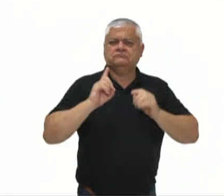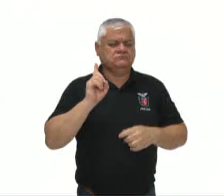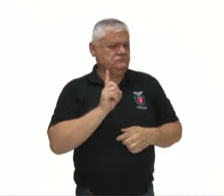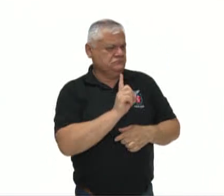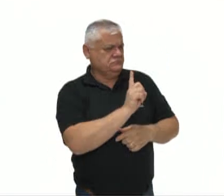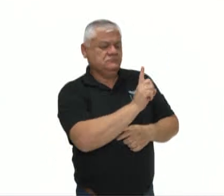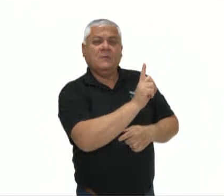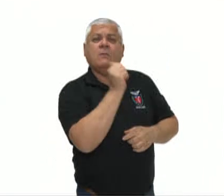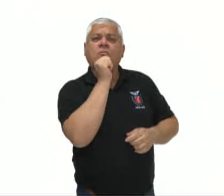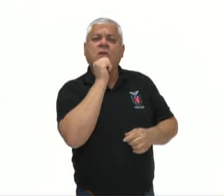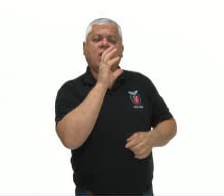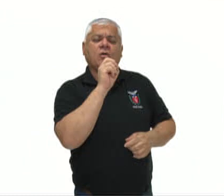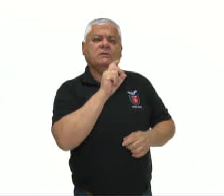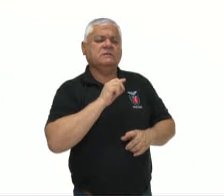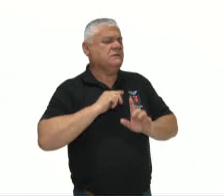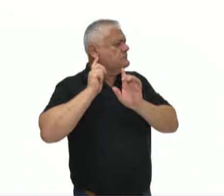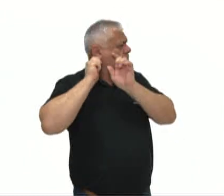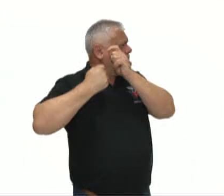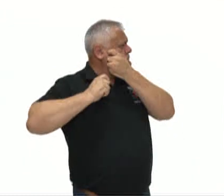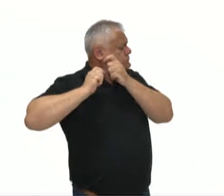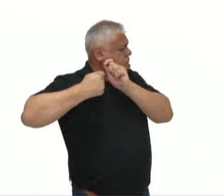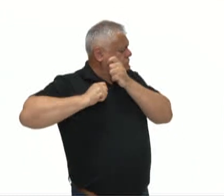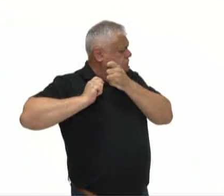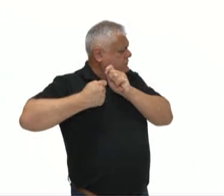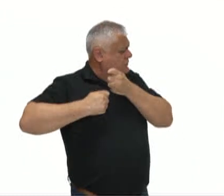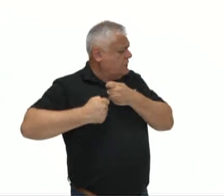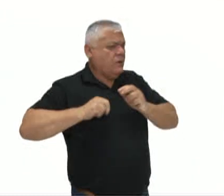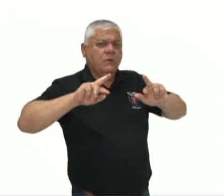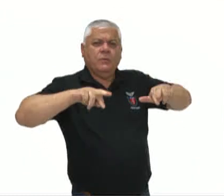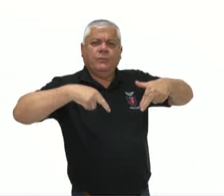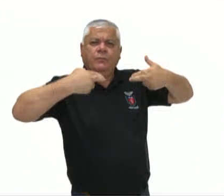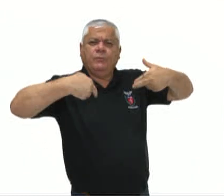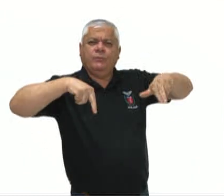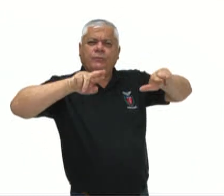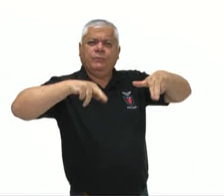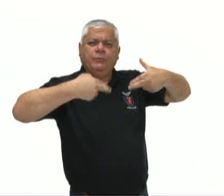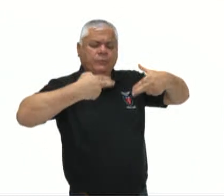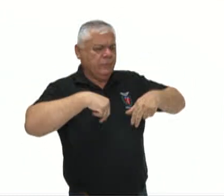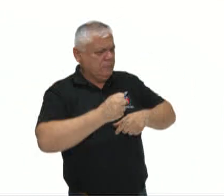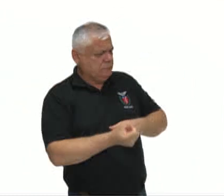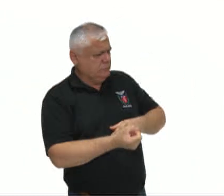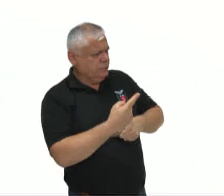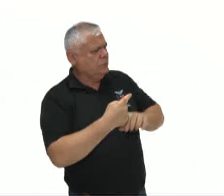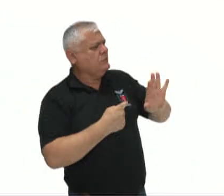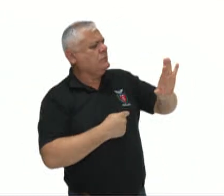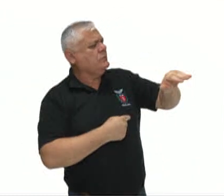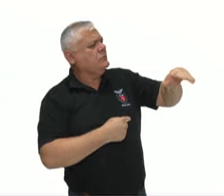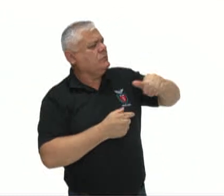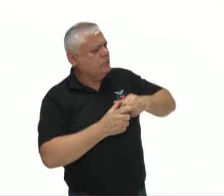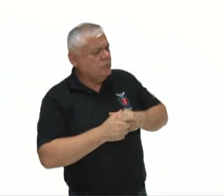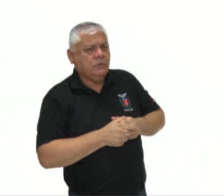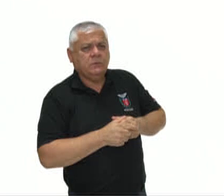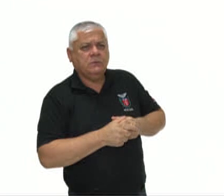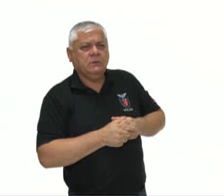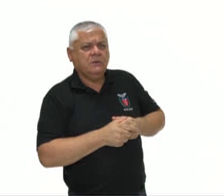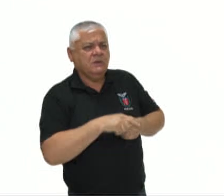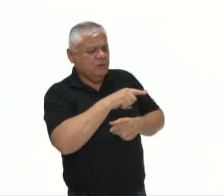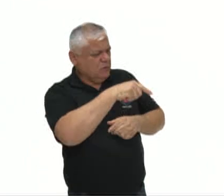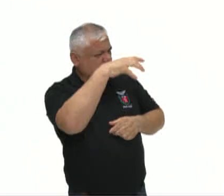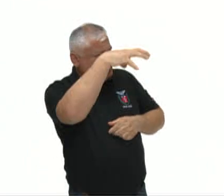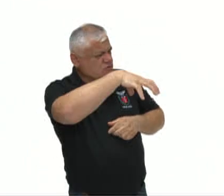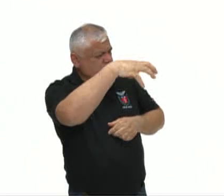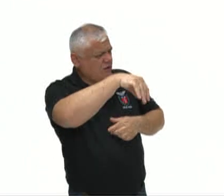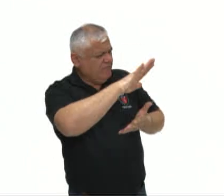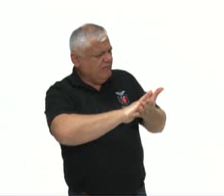que fazia as tranças sentada numa rede ao canto da sala, interpelou-a: e nem chove, hein,